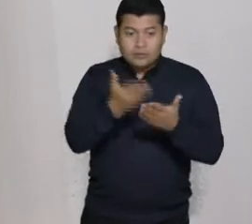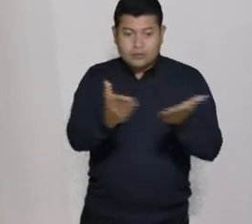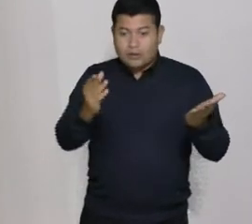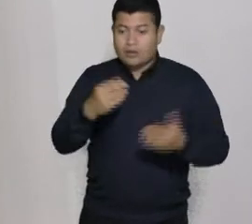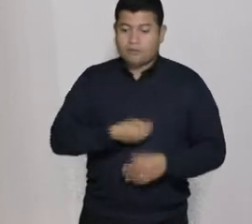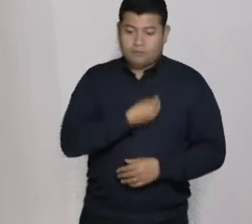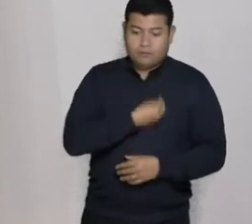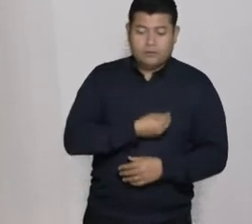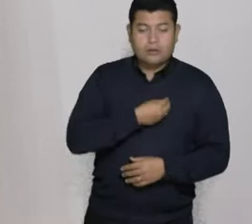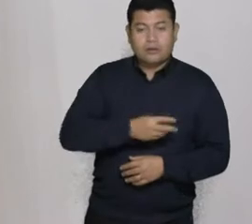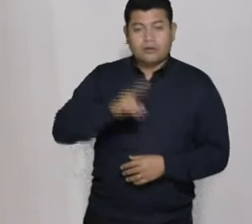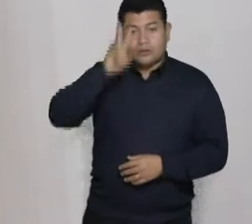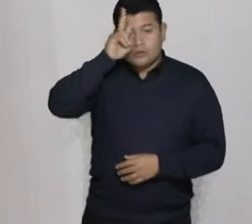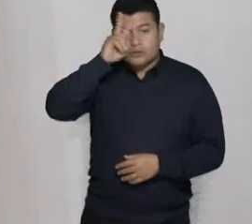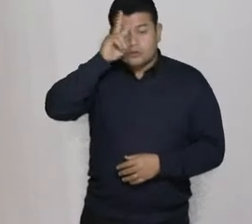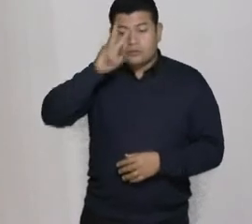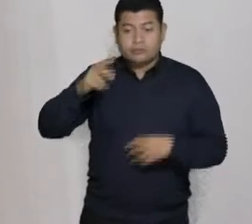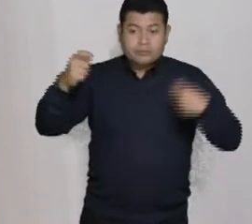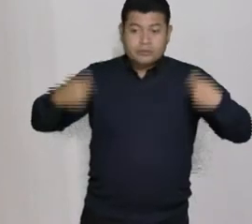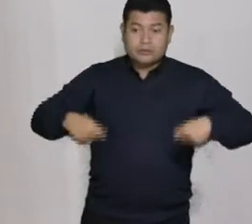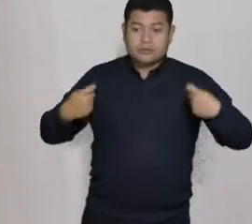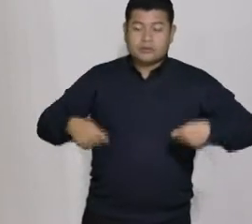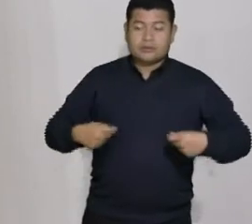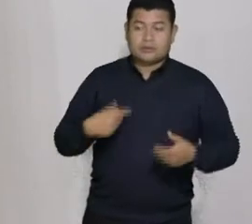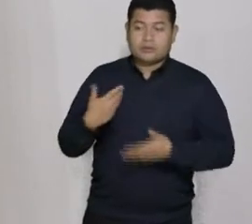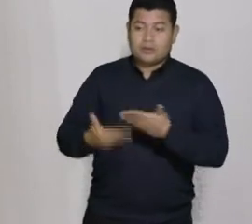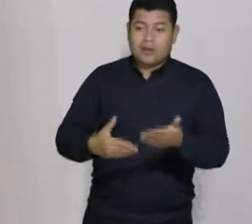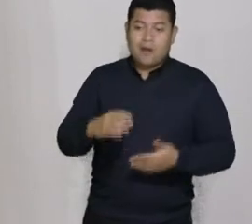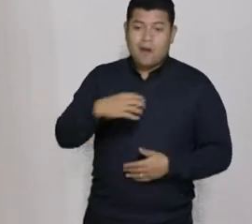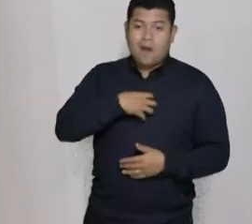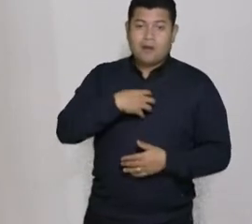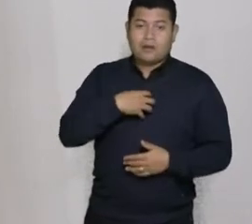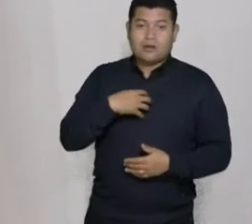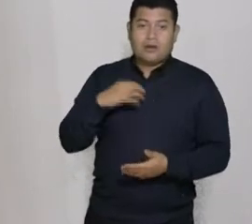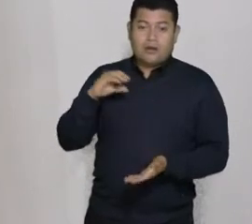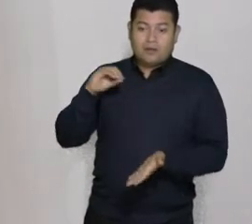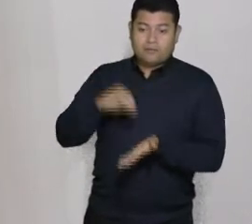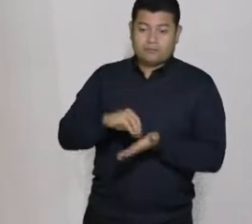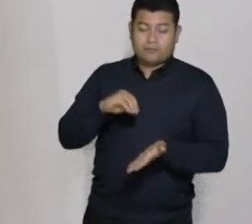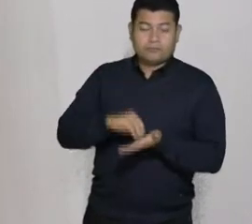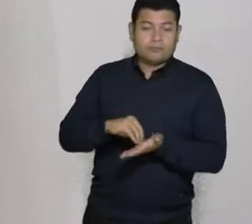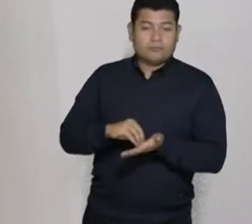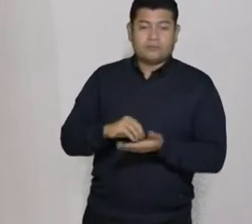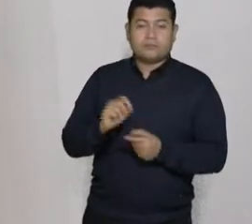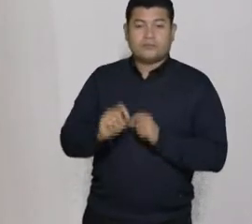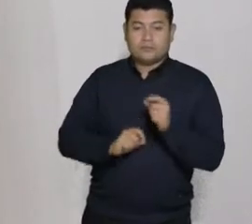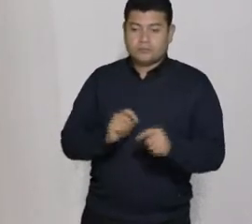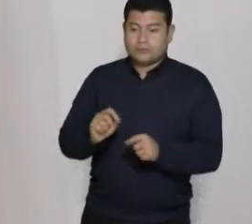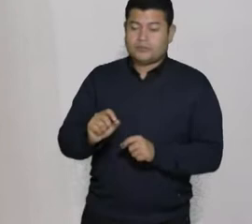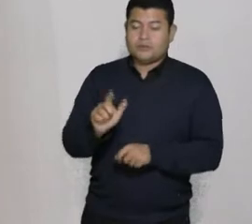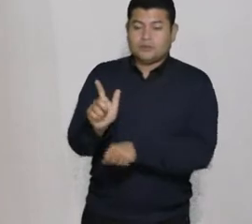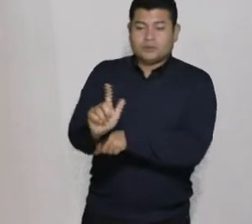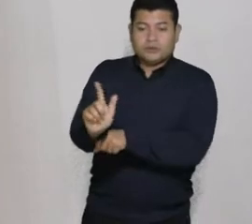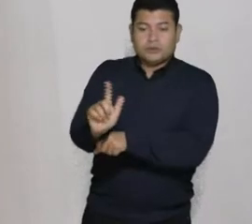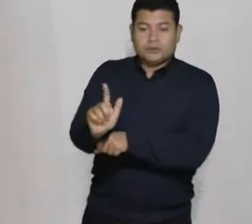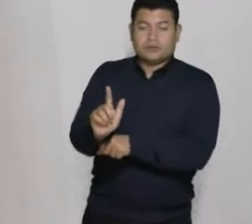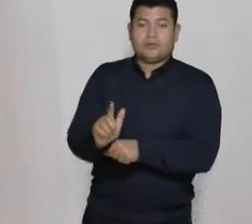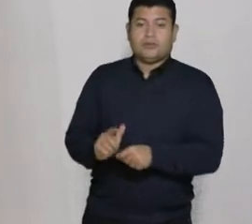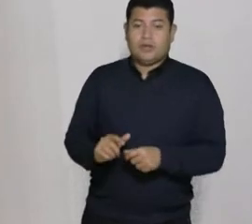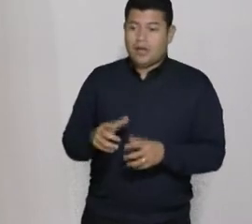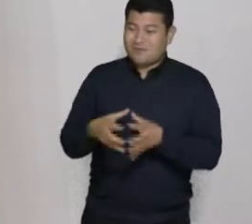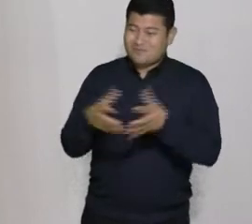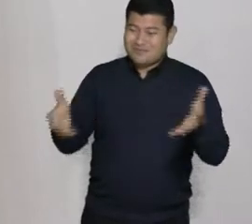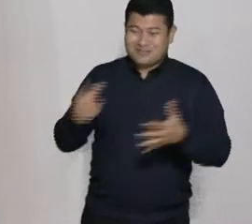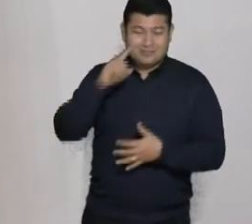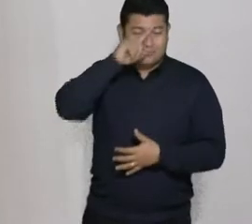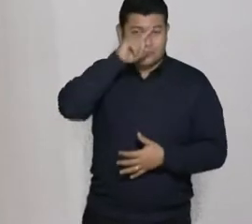sentindo a consequência da má gestão e da falta de planejamento Esse é o grande perigo da gestão pública que